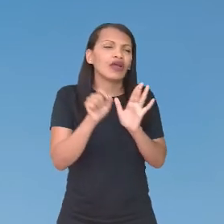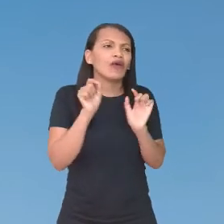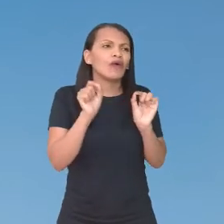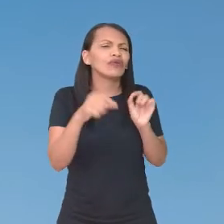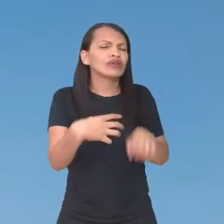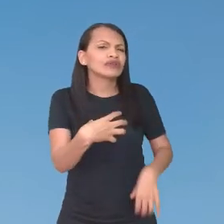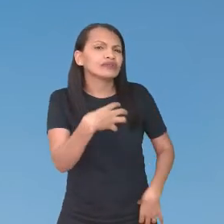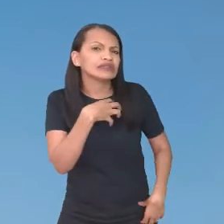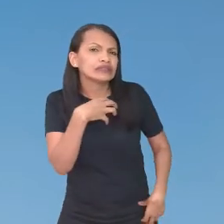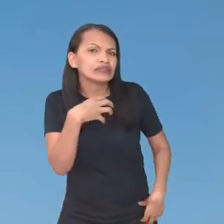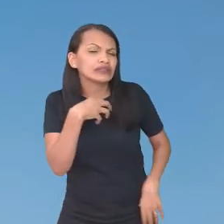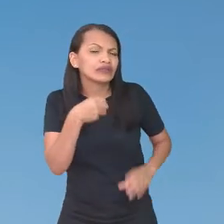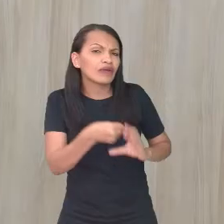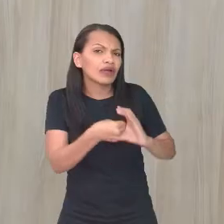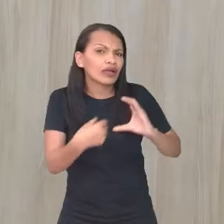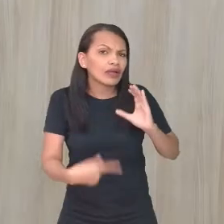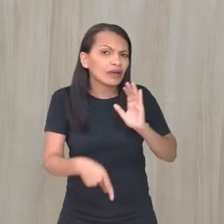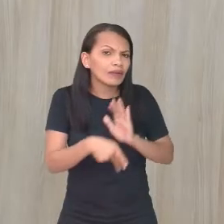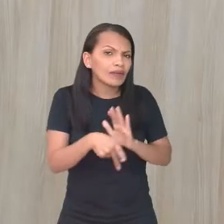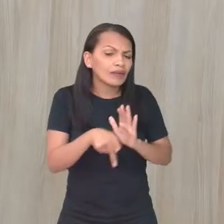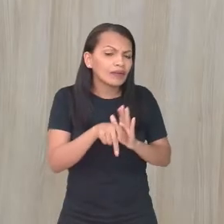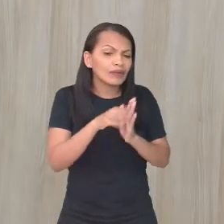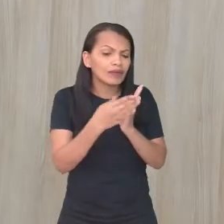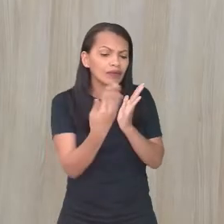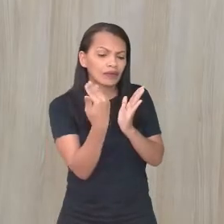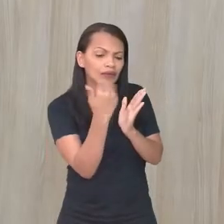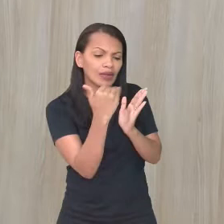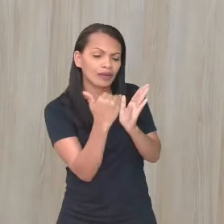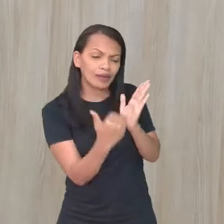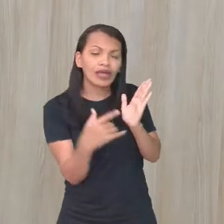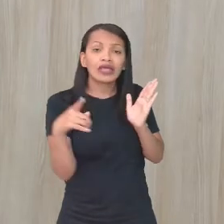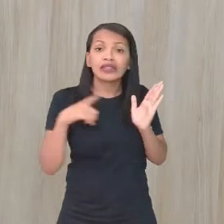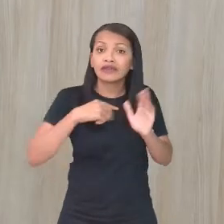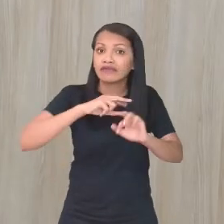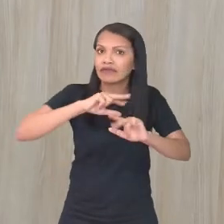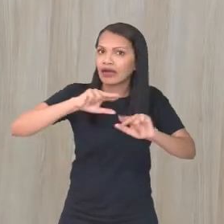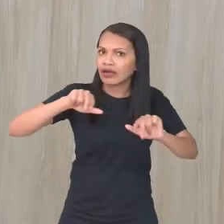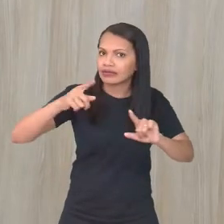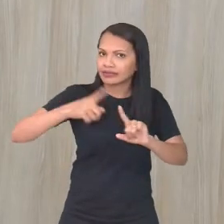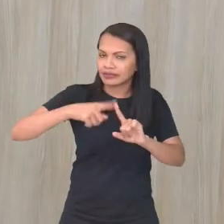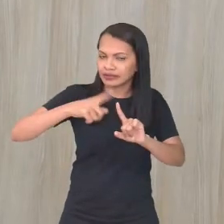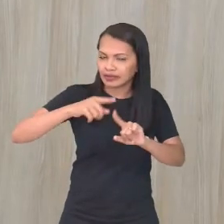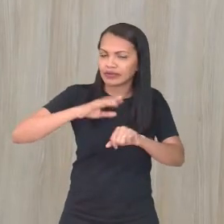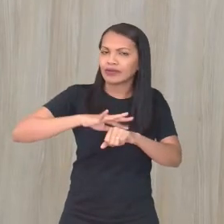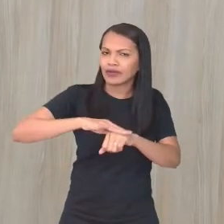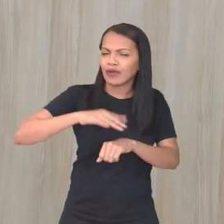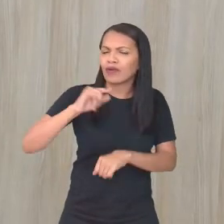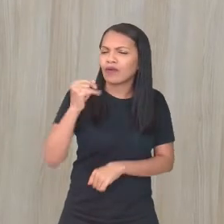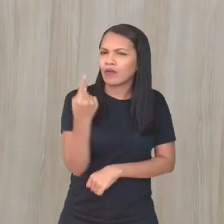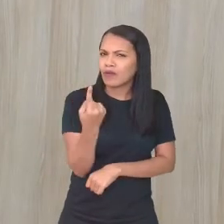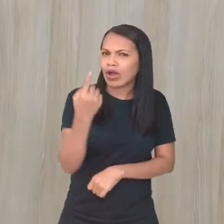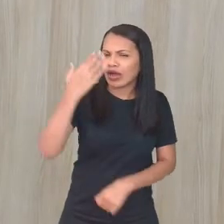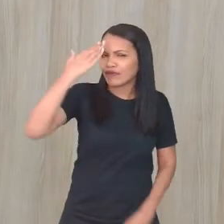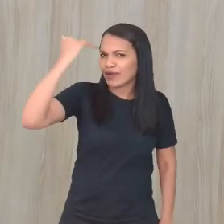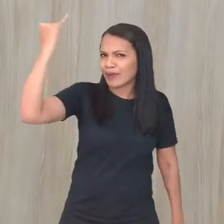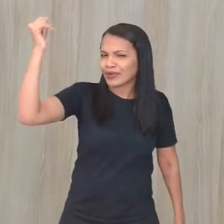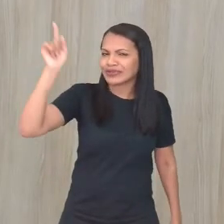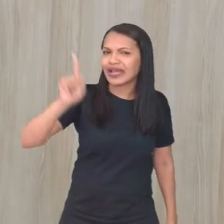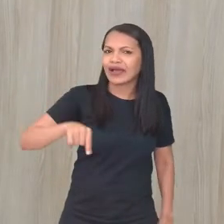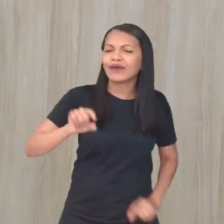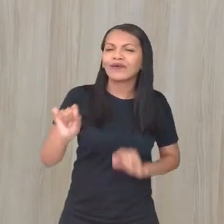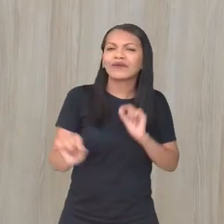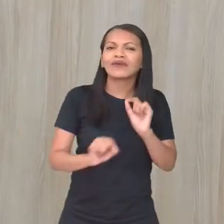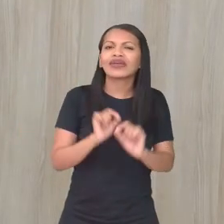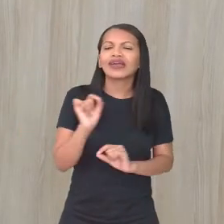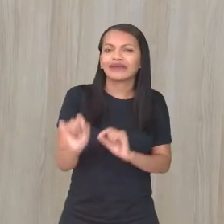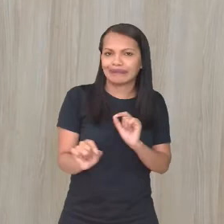cada uma em seu caderno. Vejam, tem vários tipos de infecções. Uma muito famosa é a